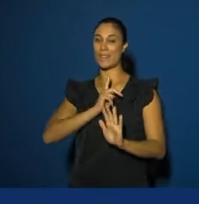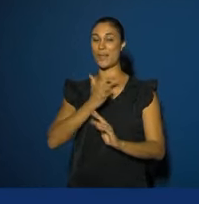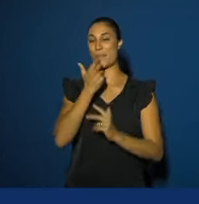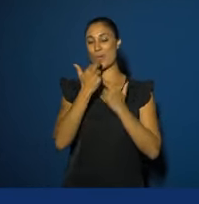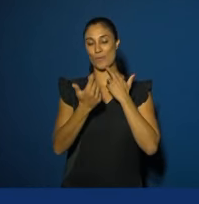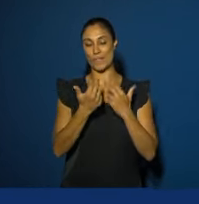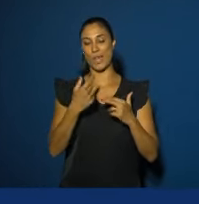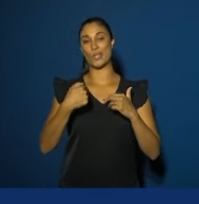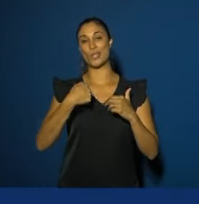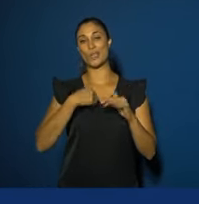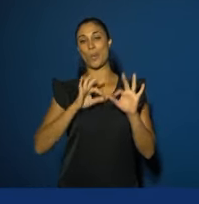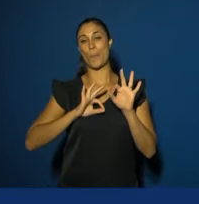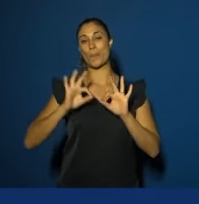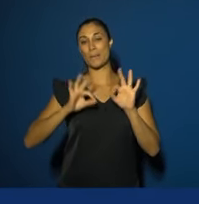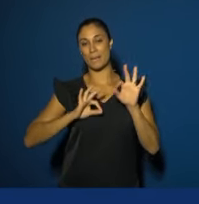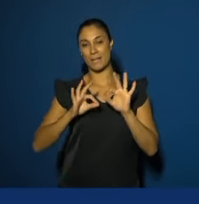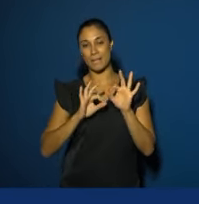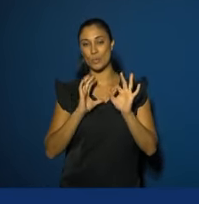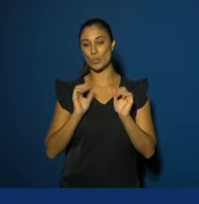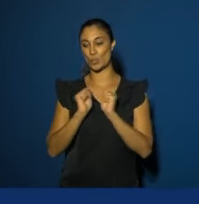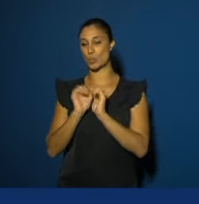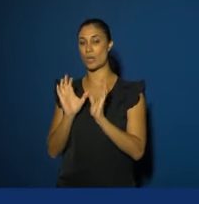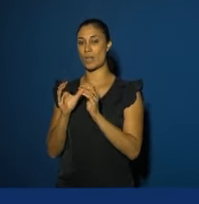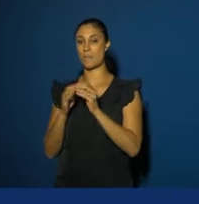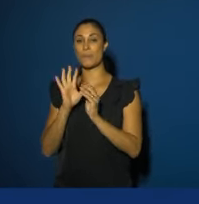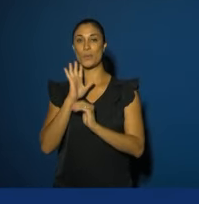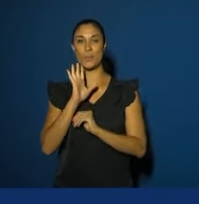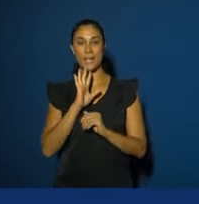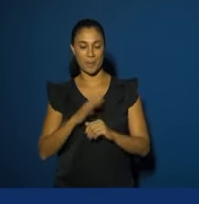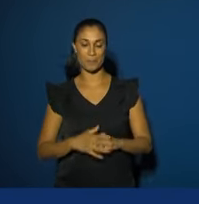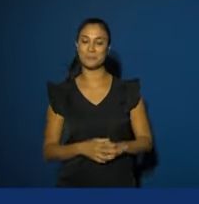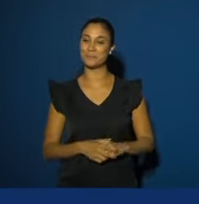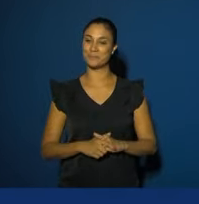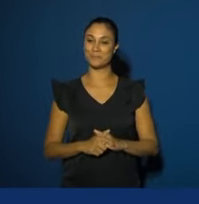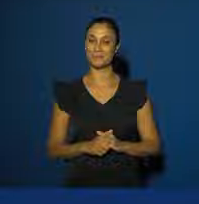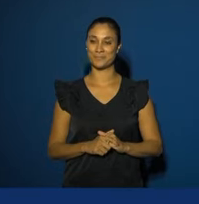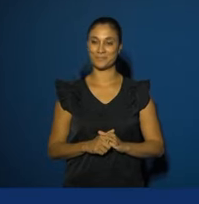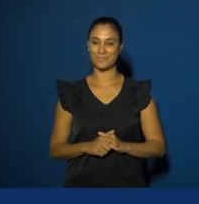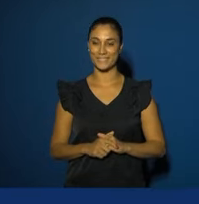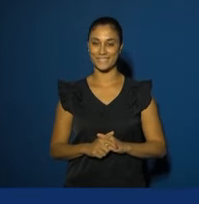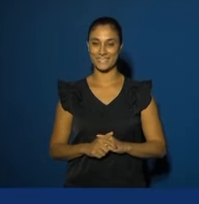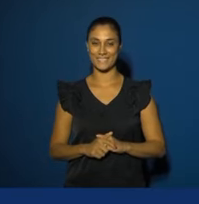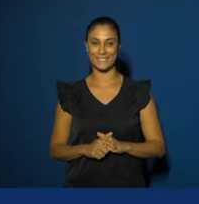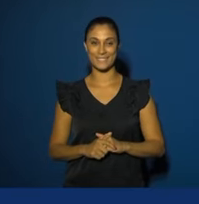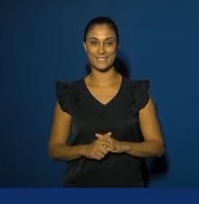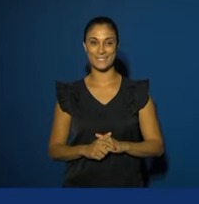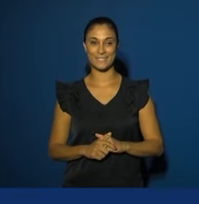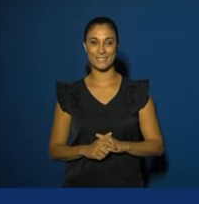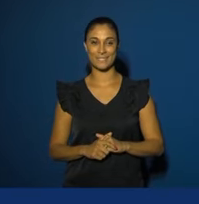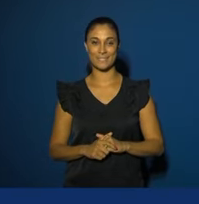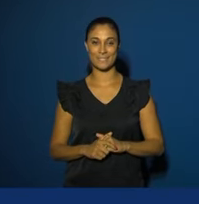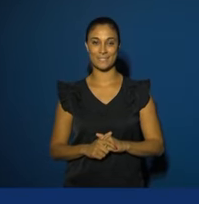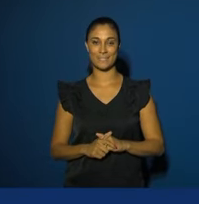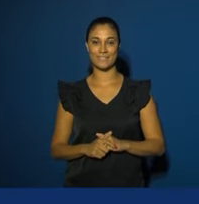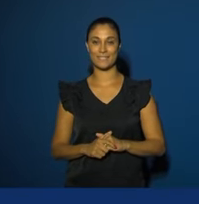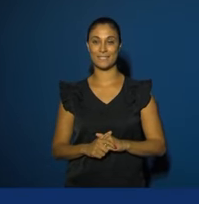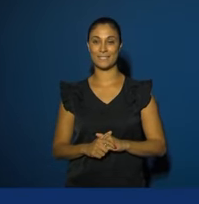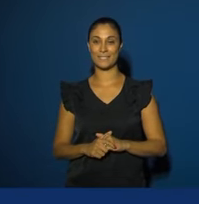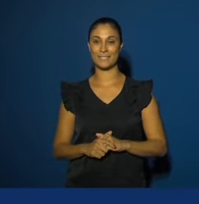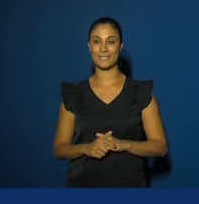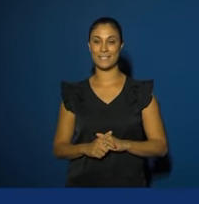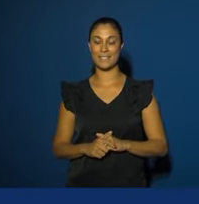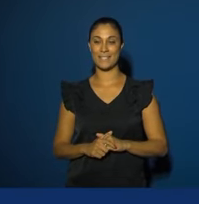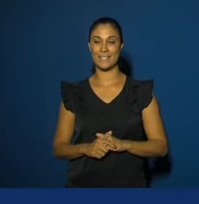novidade que eu tô bolando aí com a equipe muito legal ótimo luí obrigado e acho que para encerrar você